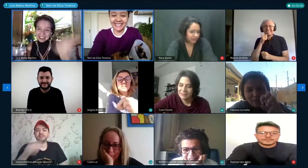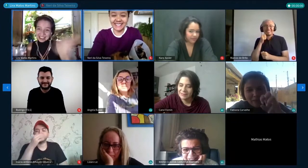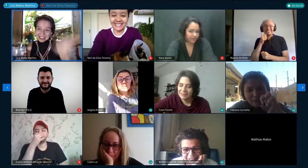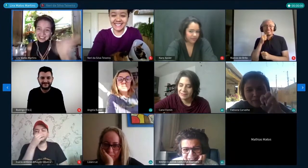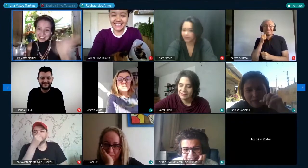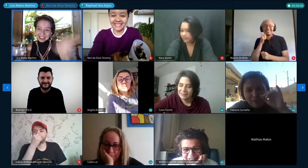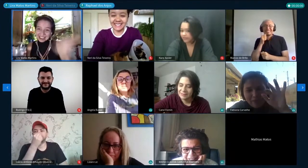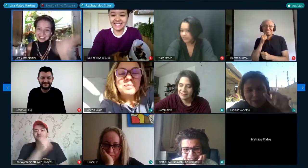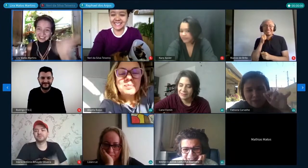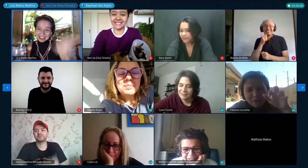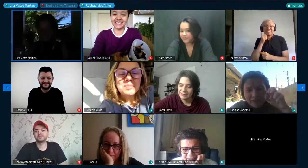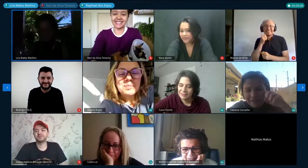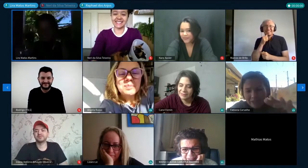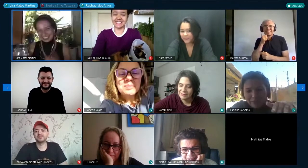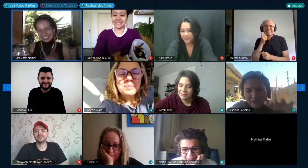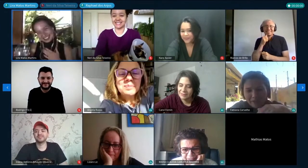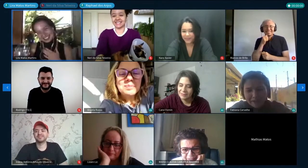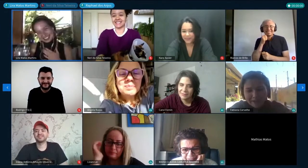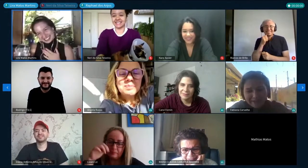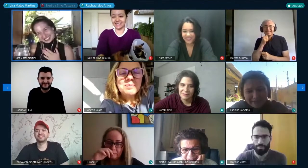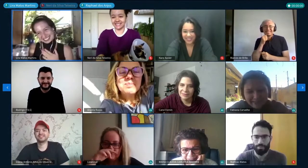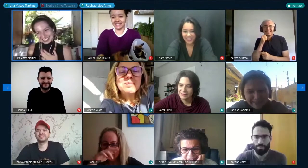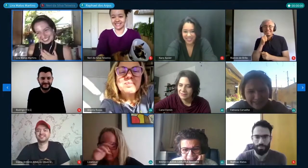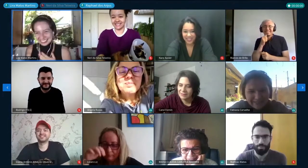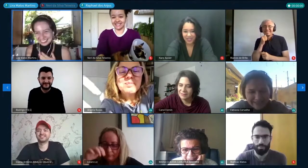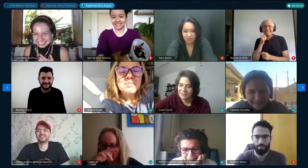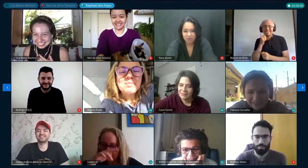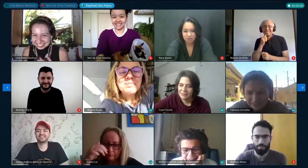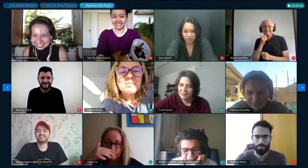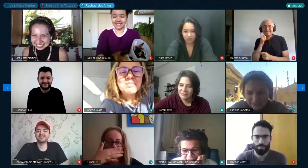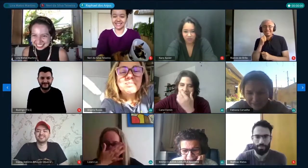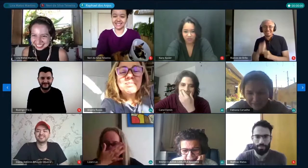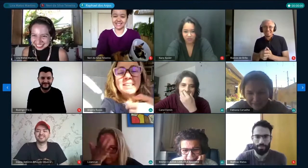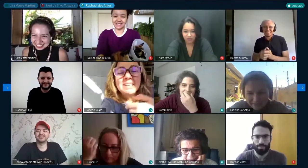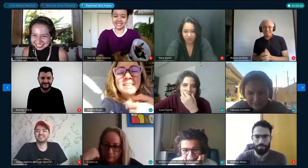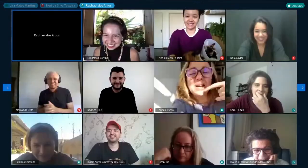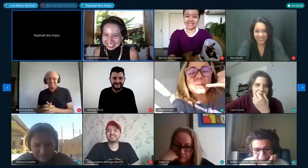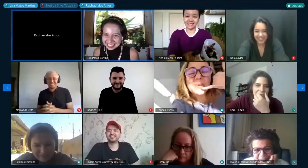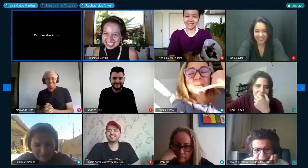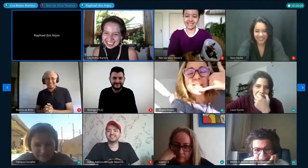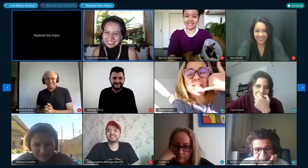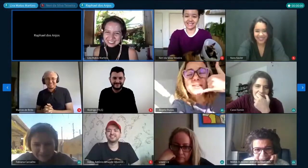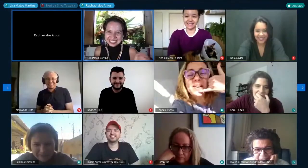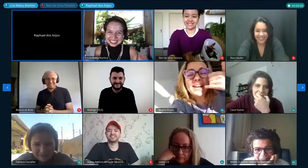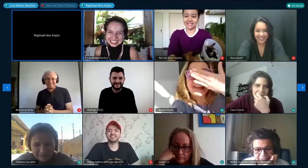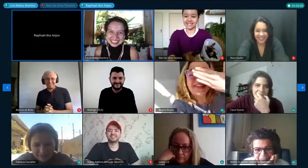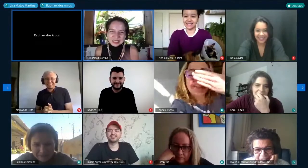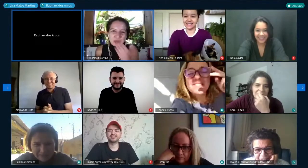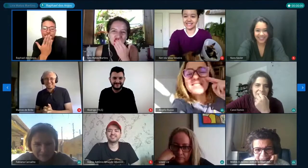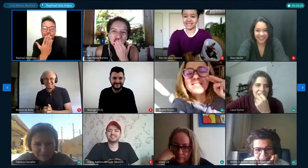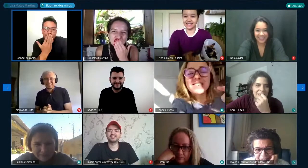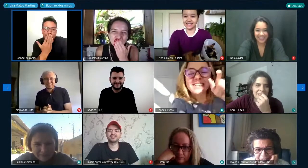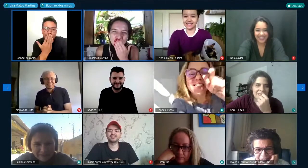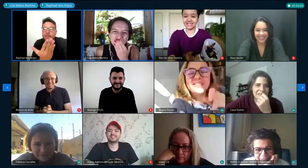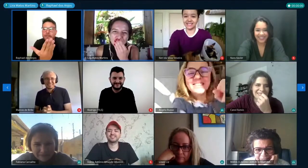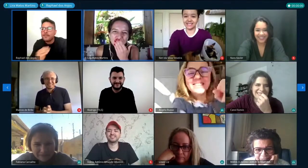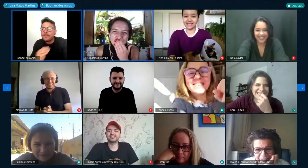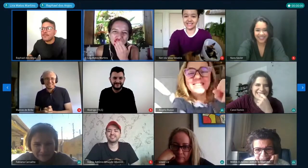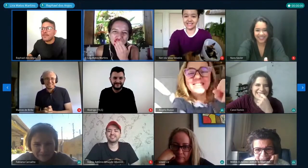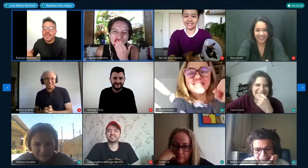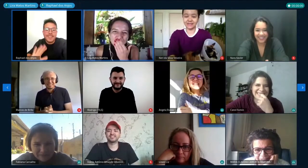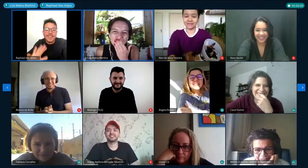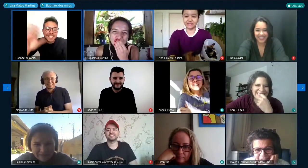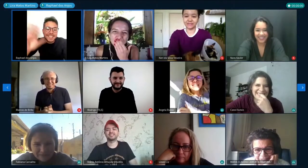plantinha. Rafa! Lira, foi agora, ó. Oi, Rafa! Vim deixar um beijo.